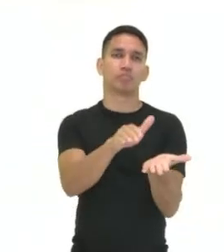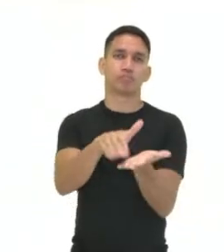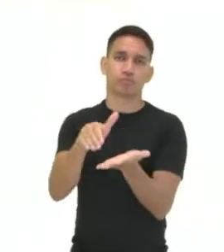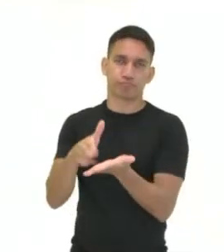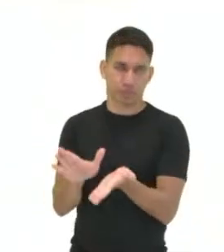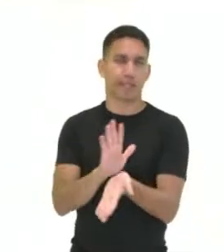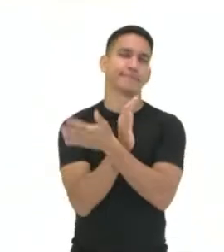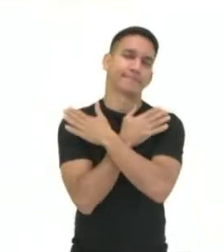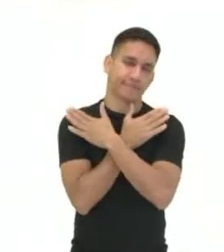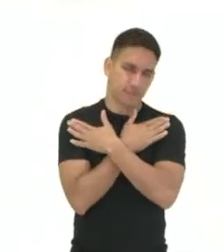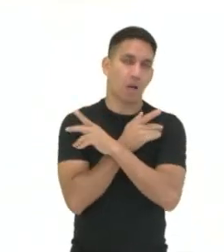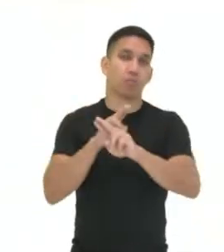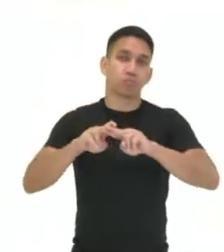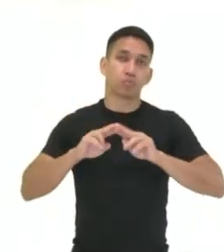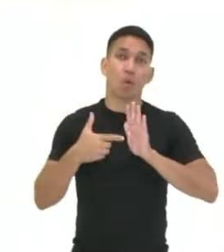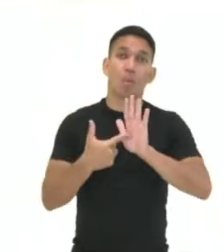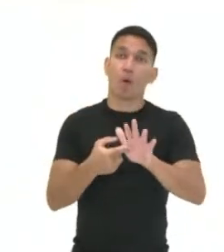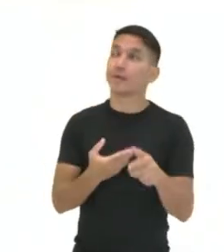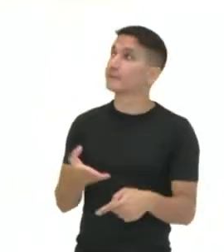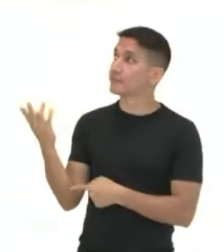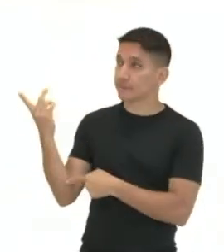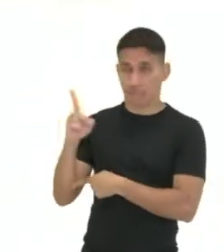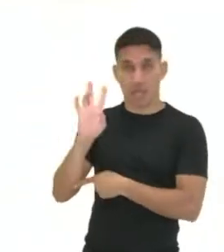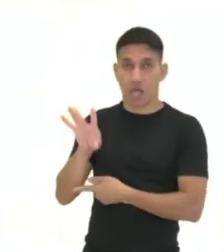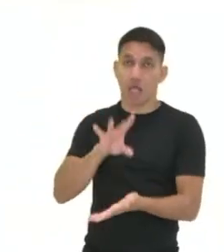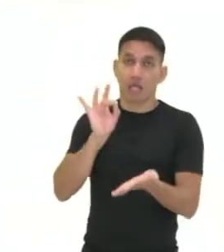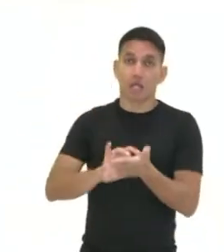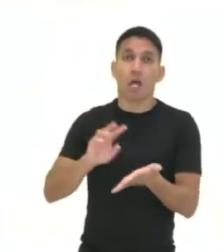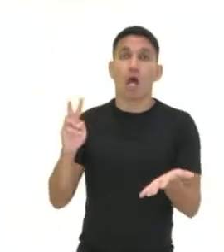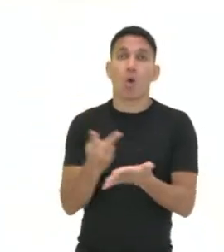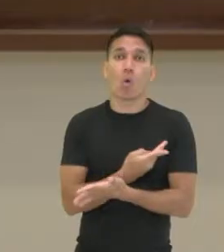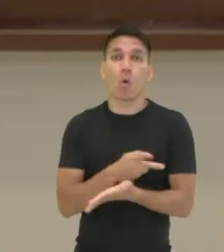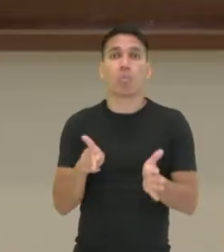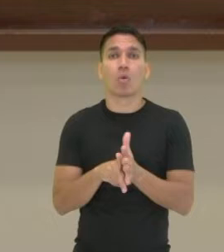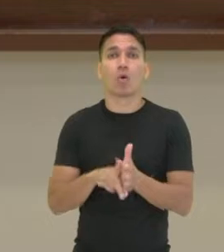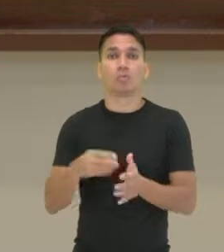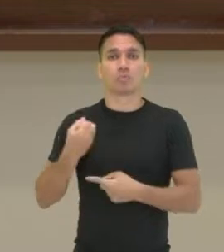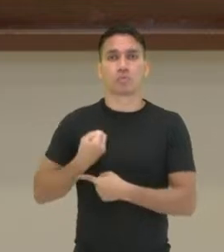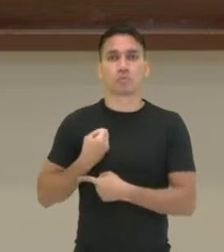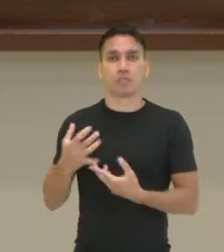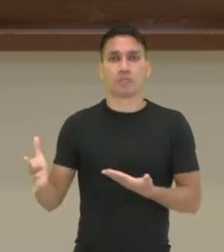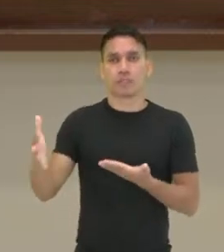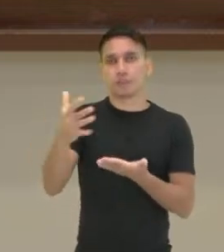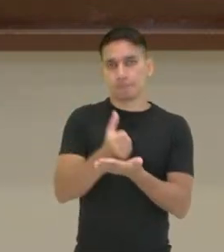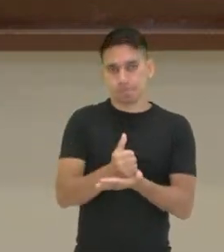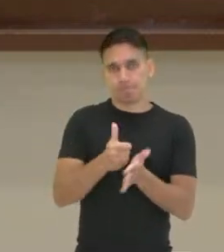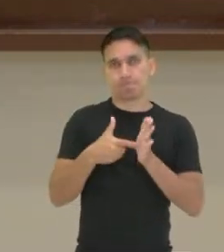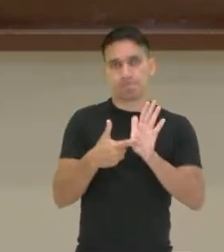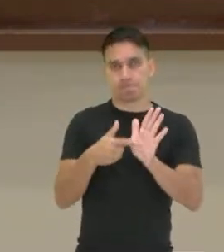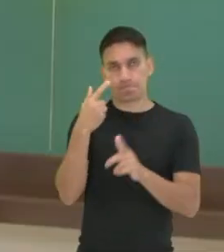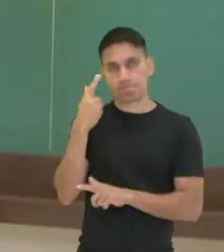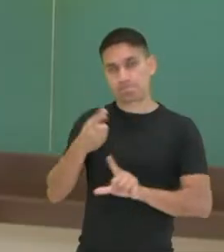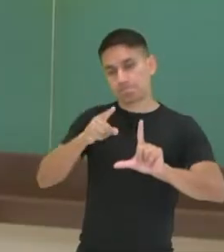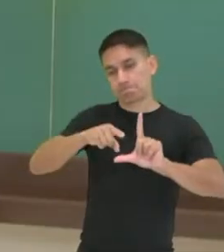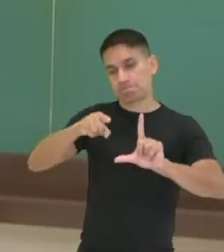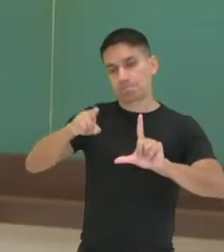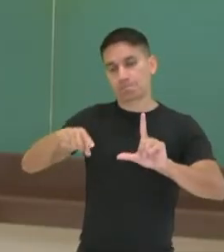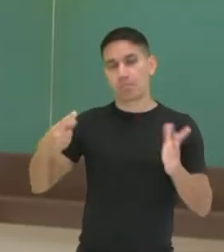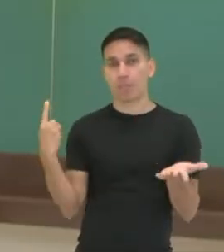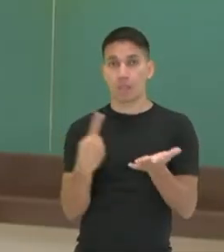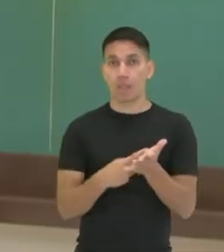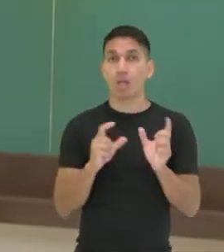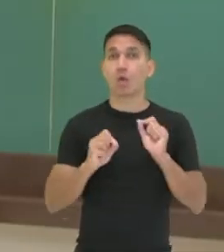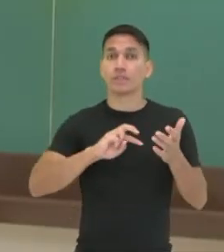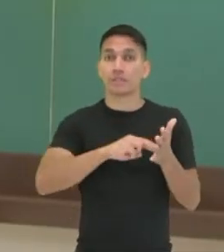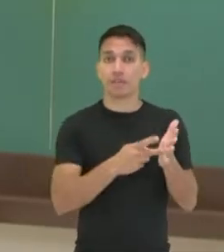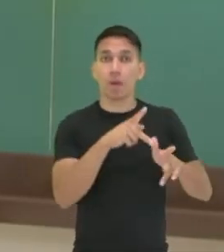gente, então, essa realidade em forma de números. Então, é definida a